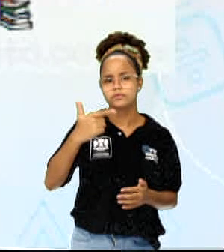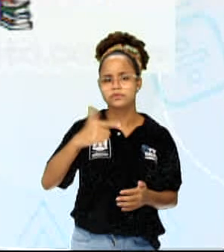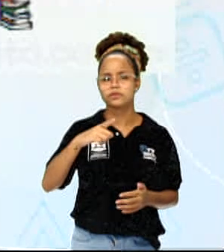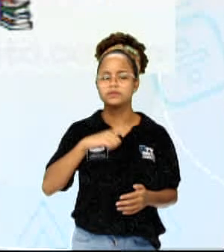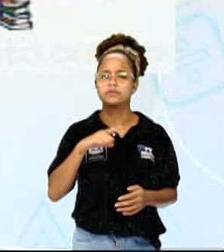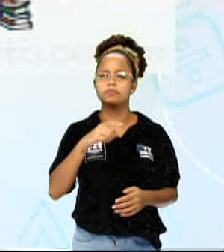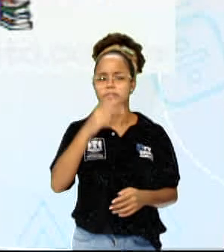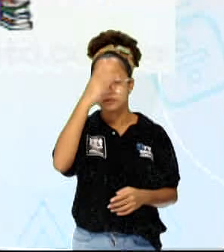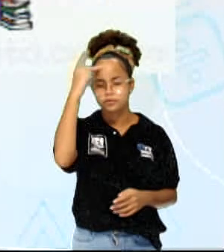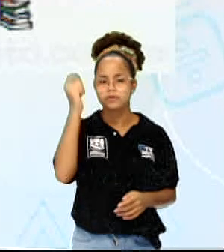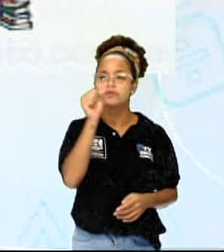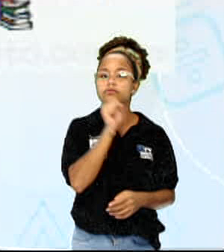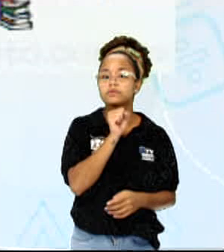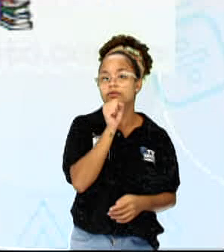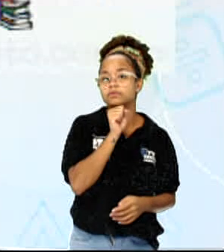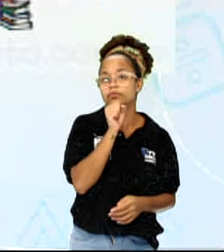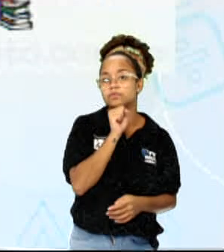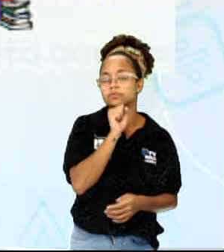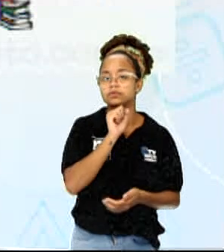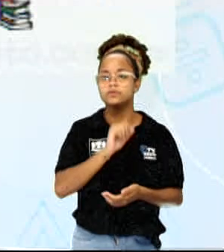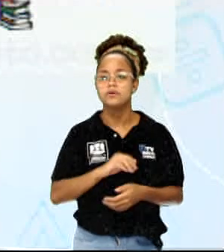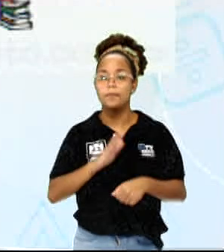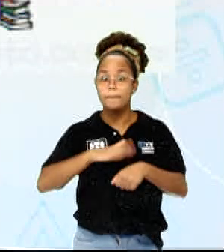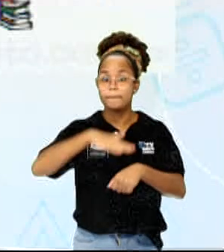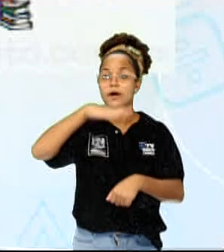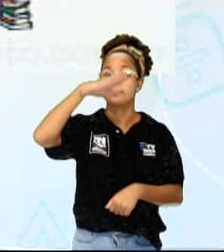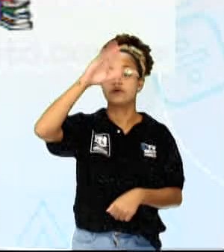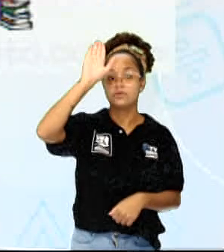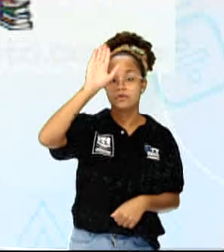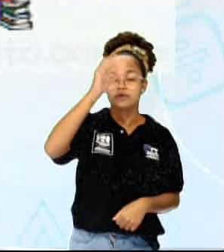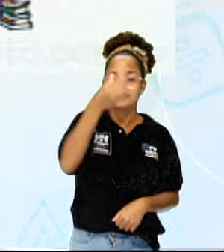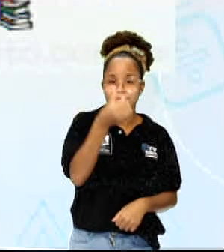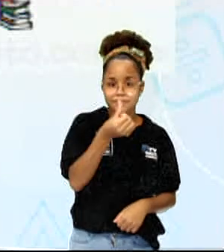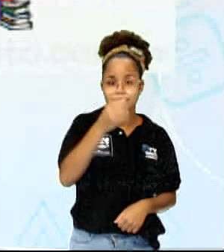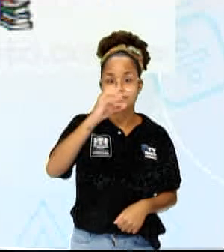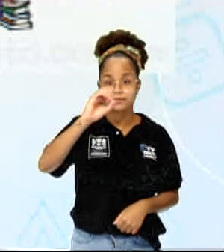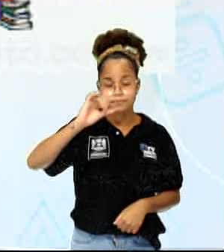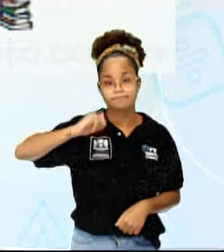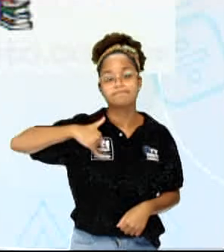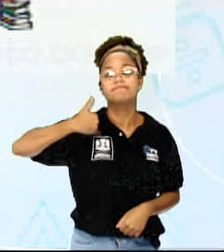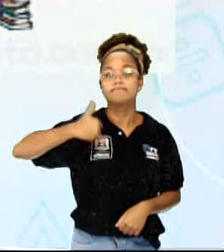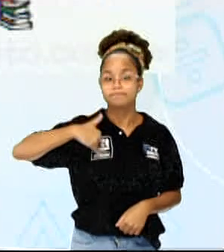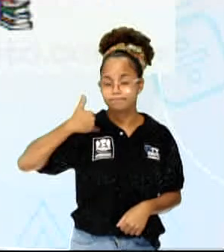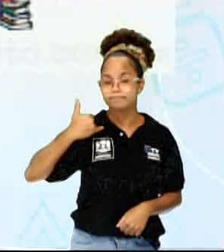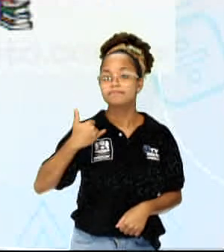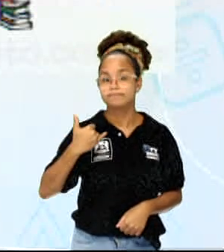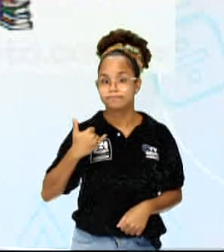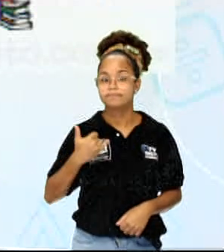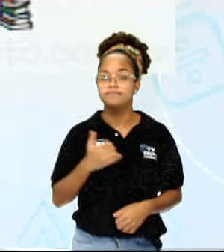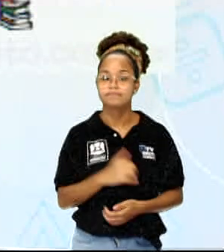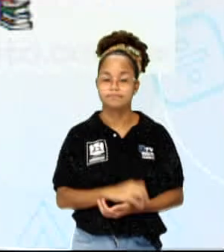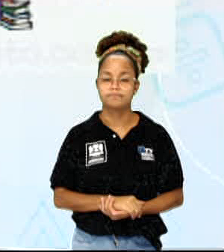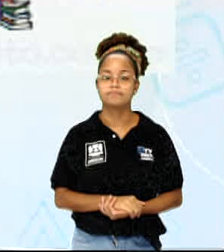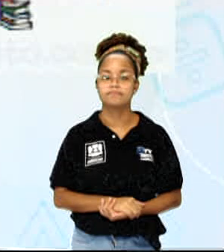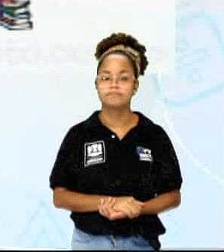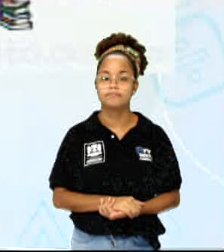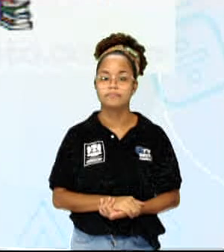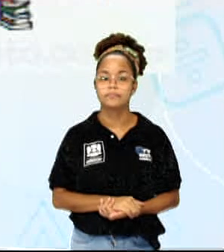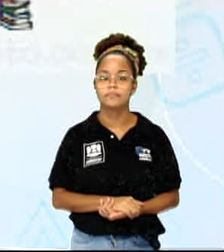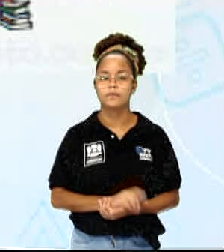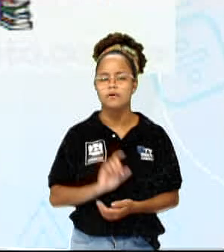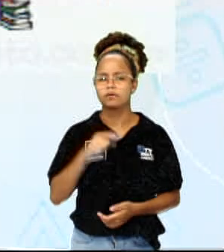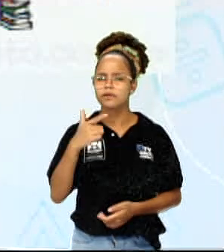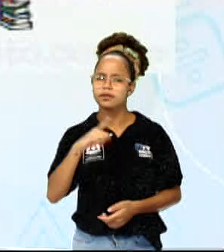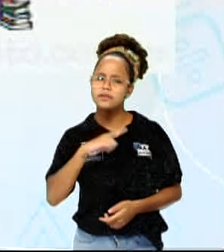idoso para os efeitos desta lei a pessoa maior de 60 anos de idade. Ok? Ao lado, nós